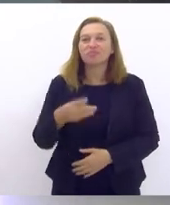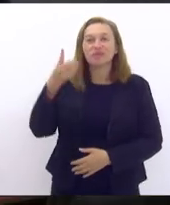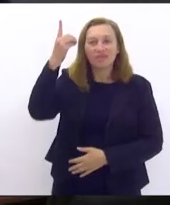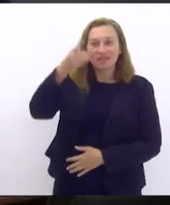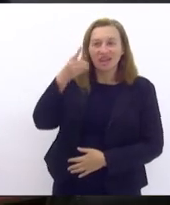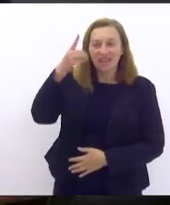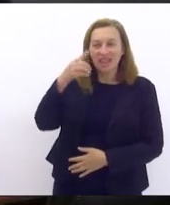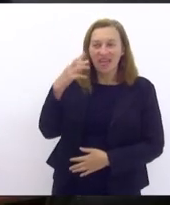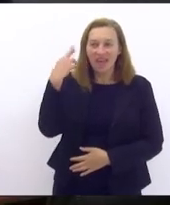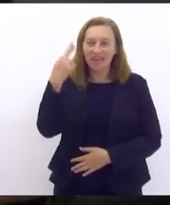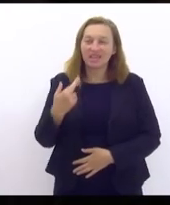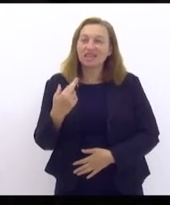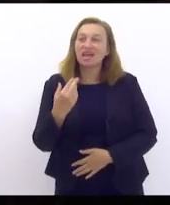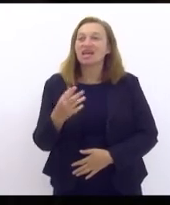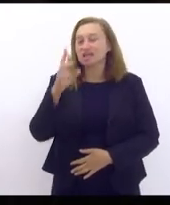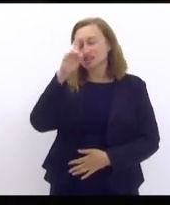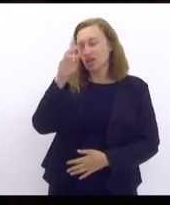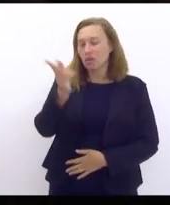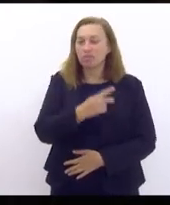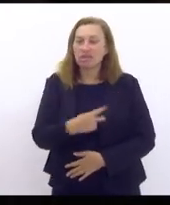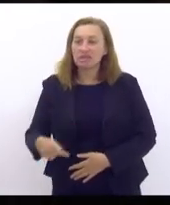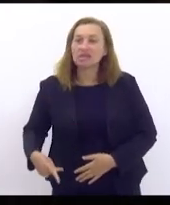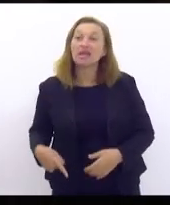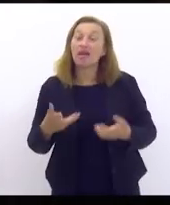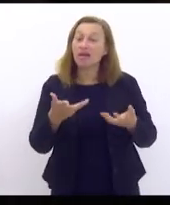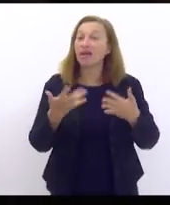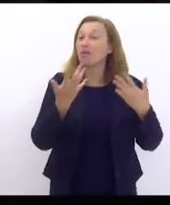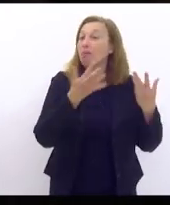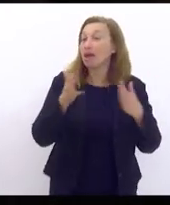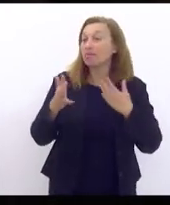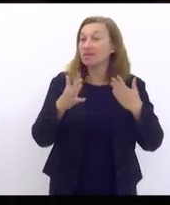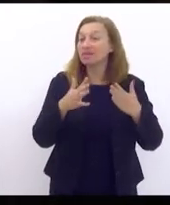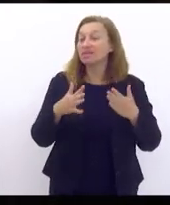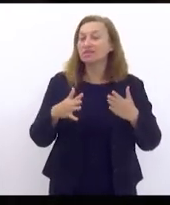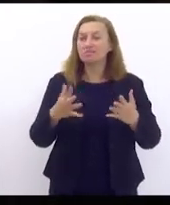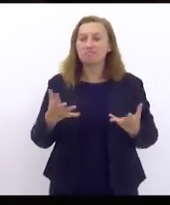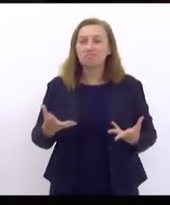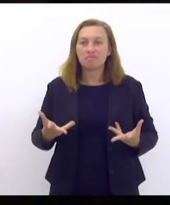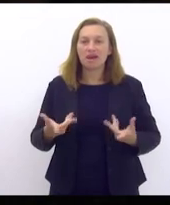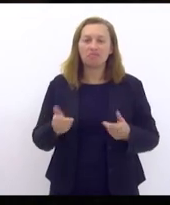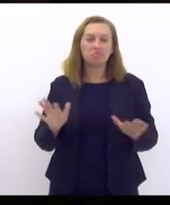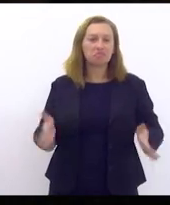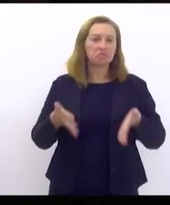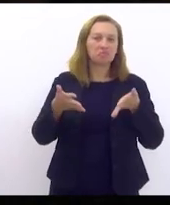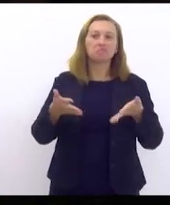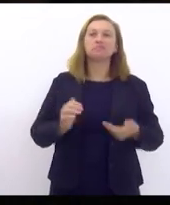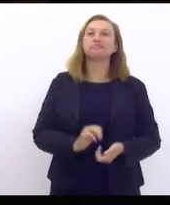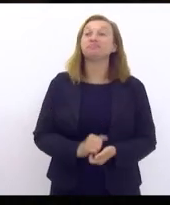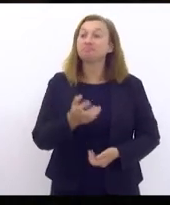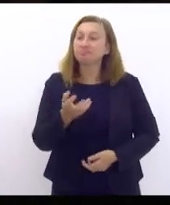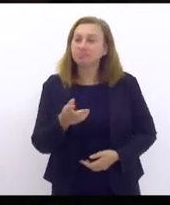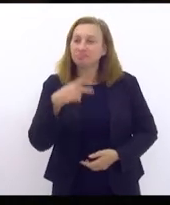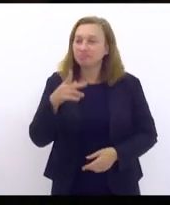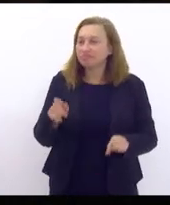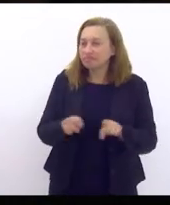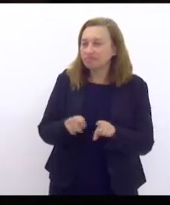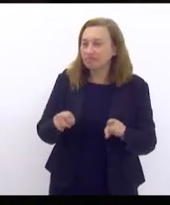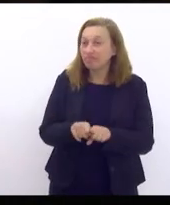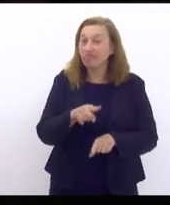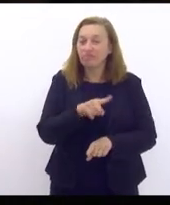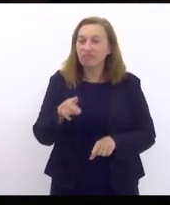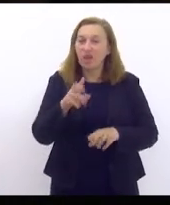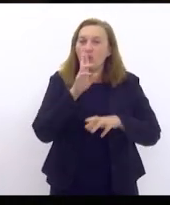Souza. Senhora Presidenta, quero parabenizá-la pela excelente iniciativa. Quero dizer também que essa